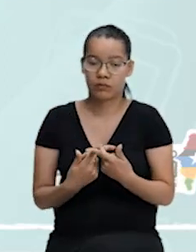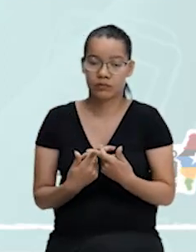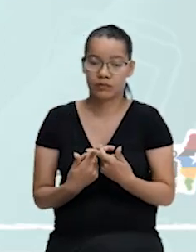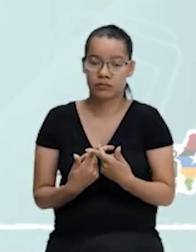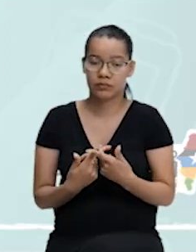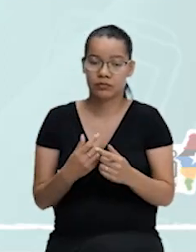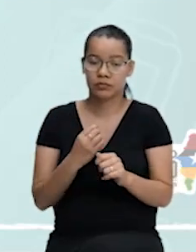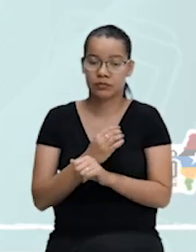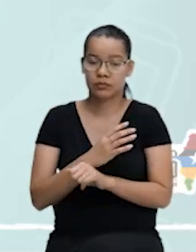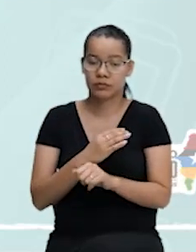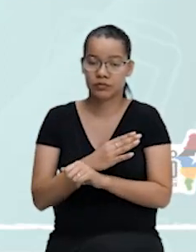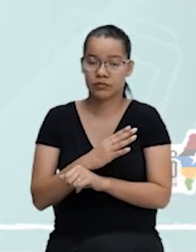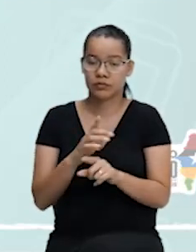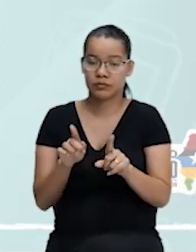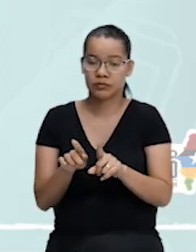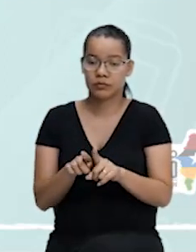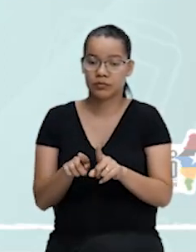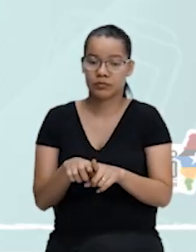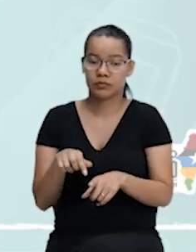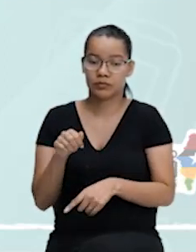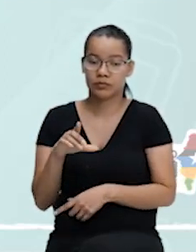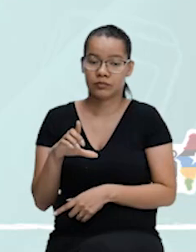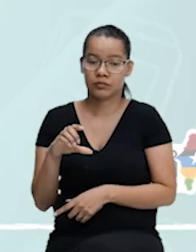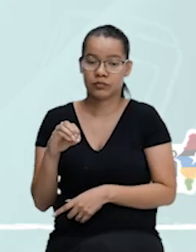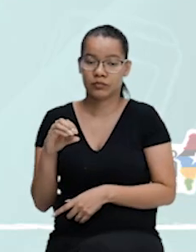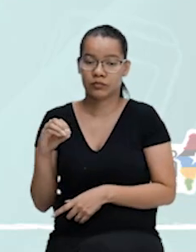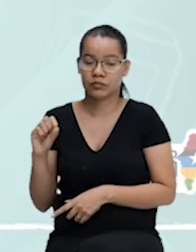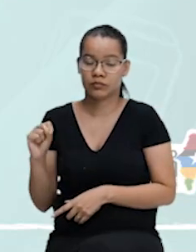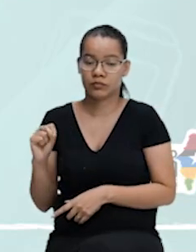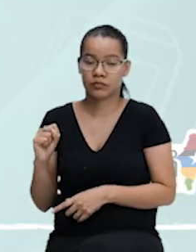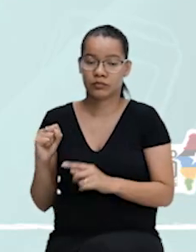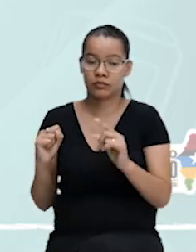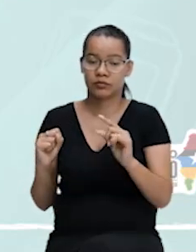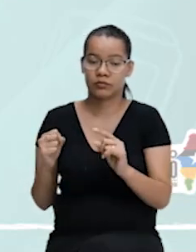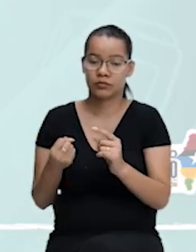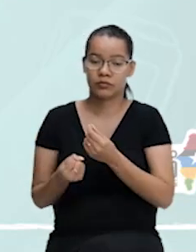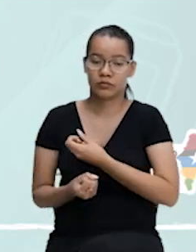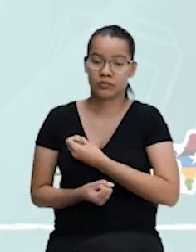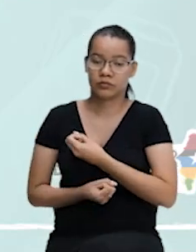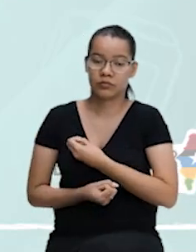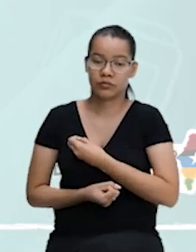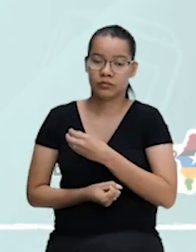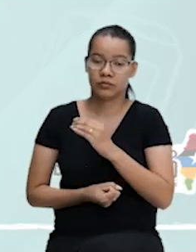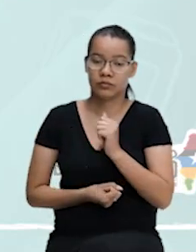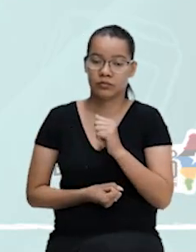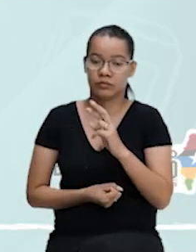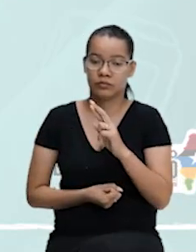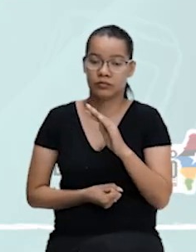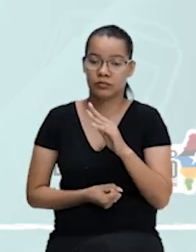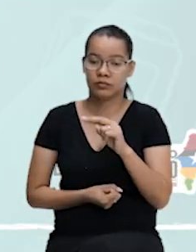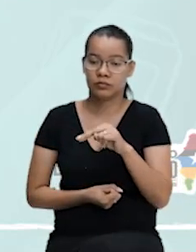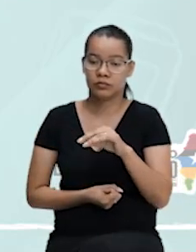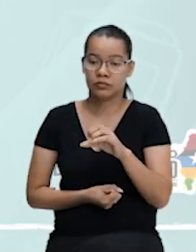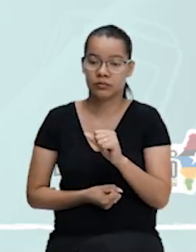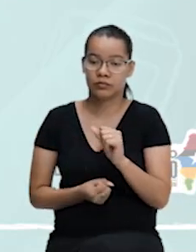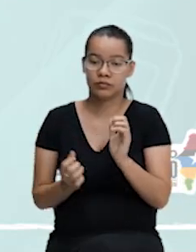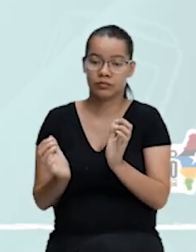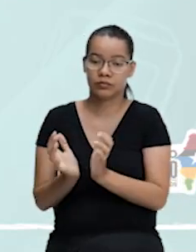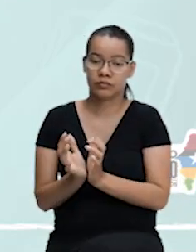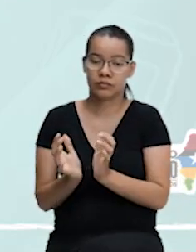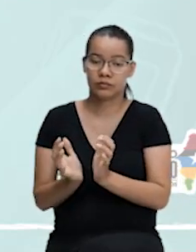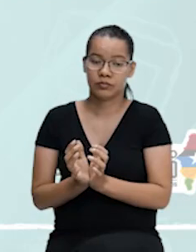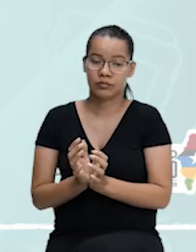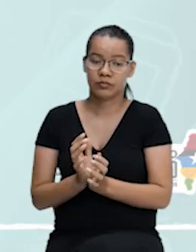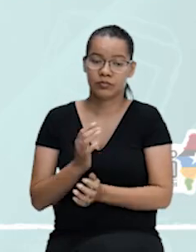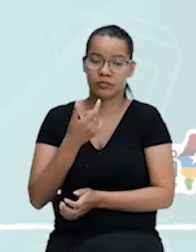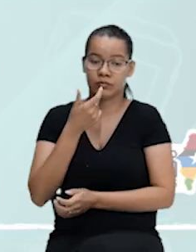de ácidos e álcools com pequenos números de carbonos, né, eles vão compor um grupo das essências das frutas,